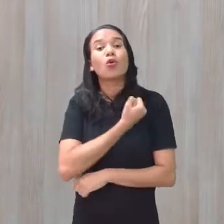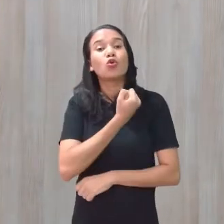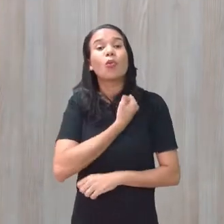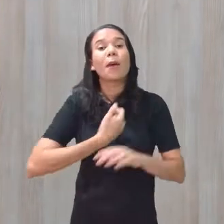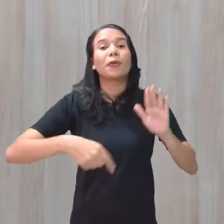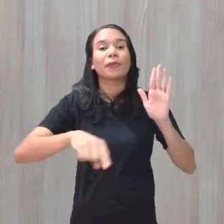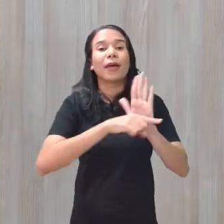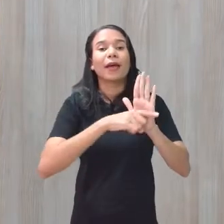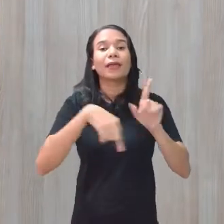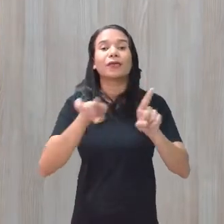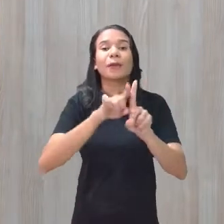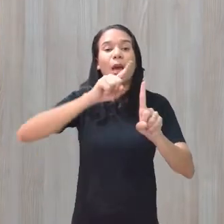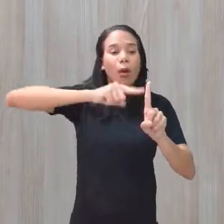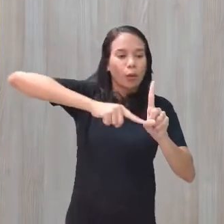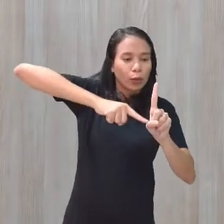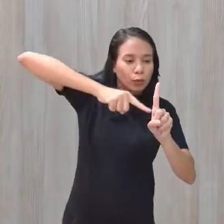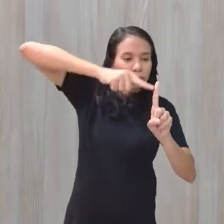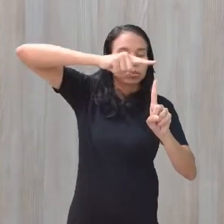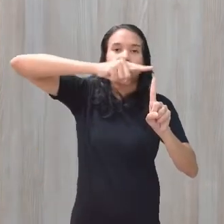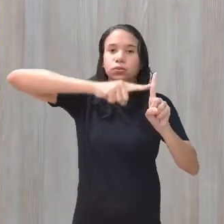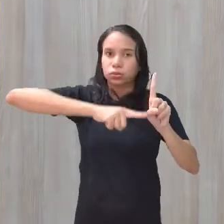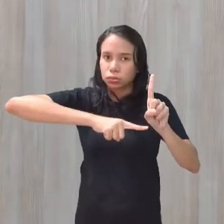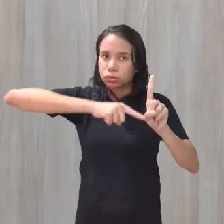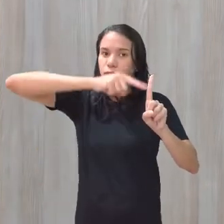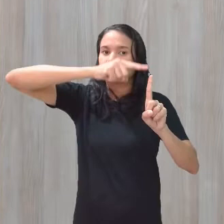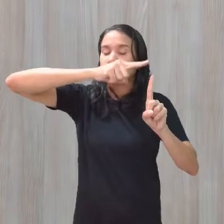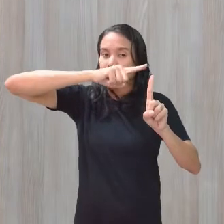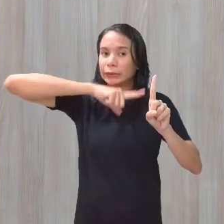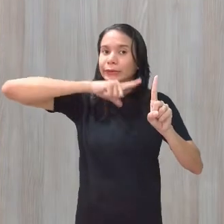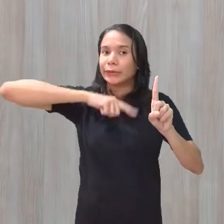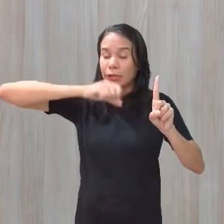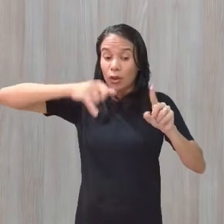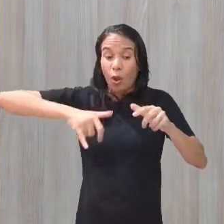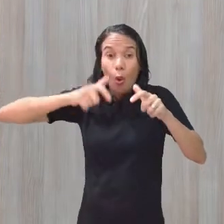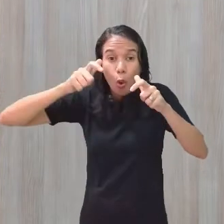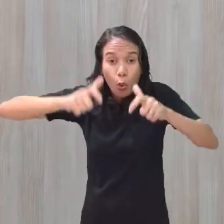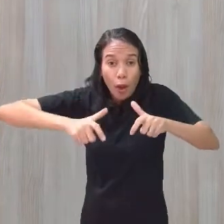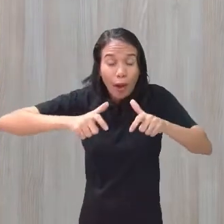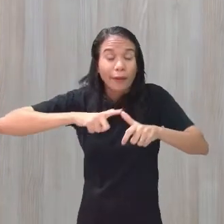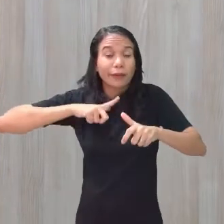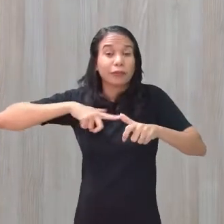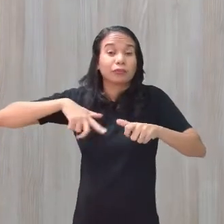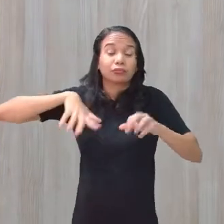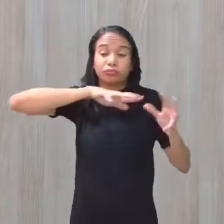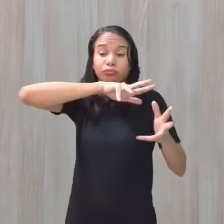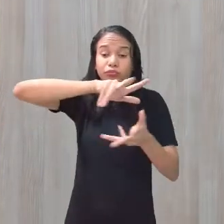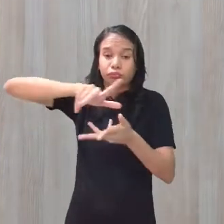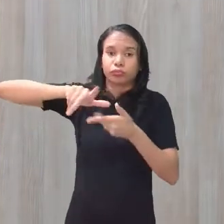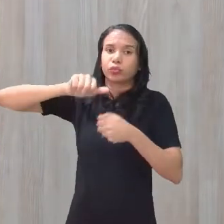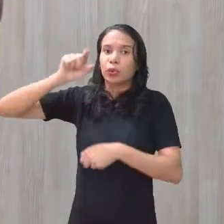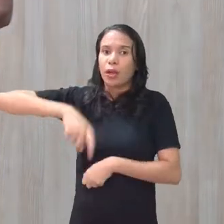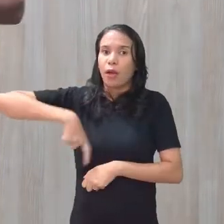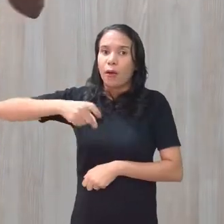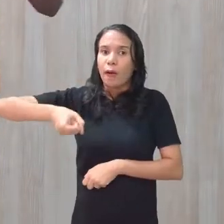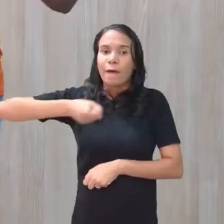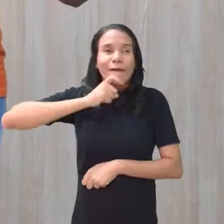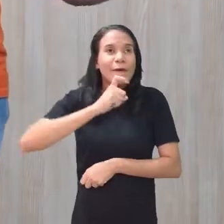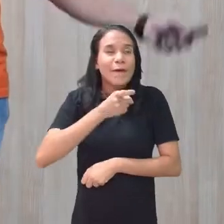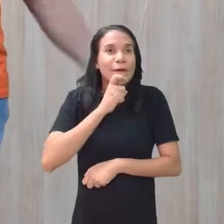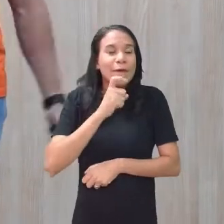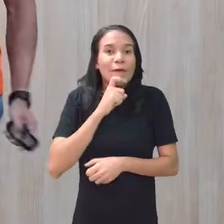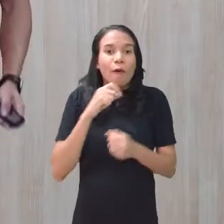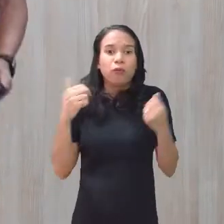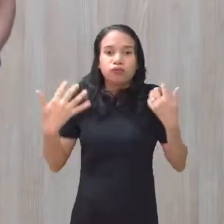as temperaturas, né? Você pode notar que existem alguns lugares espalhados pelo mundo que a temperatura ela